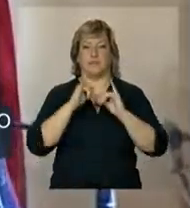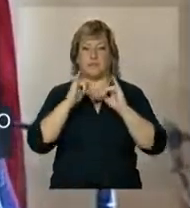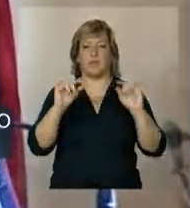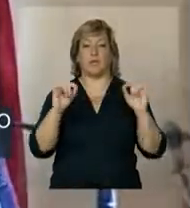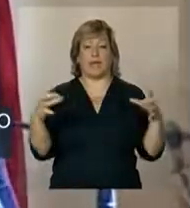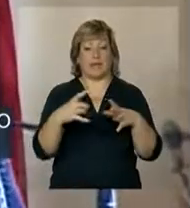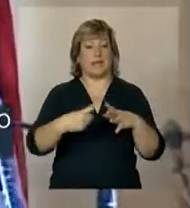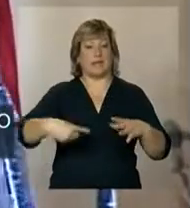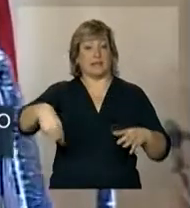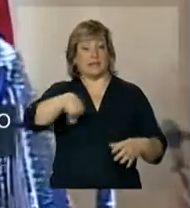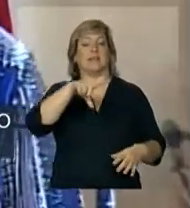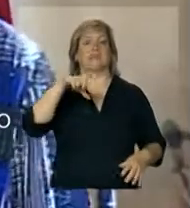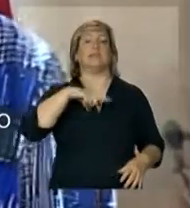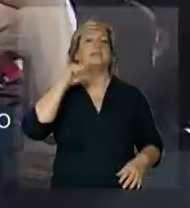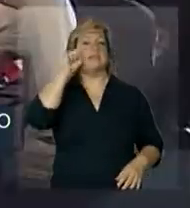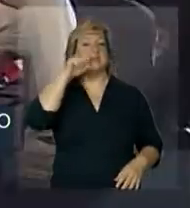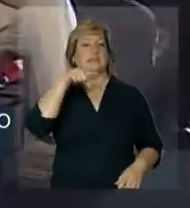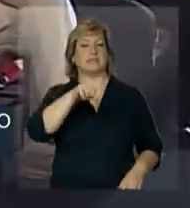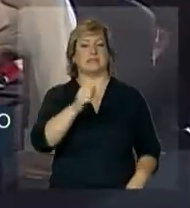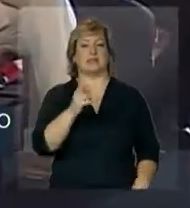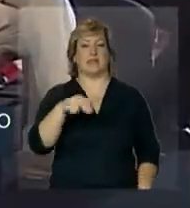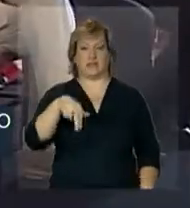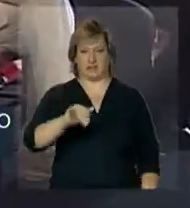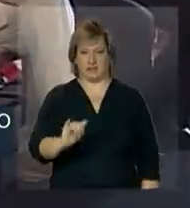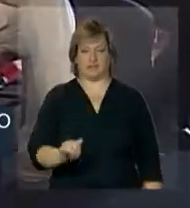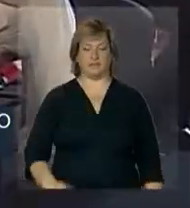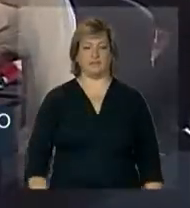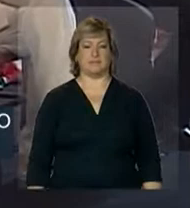eles, está o senador José Sarney.